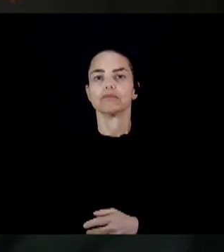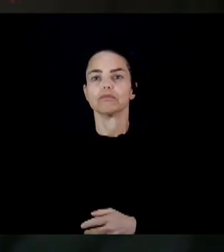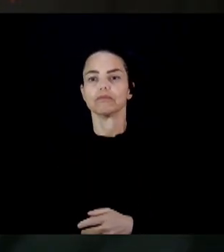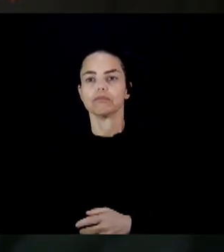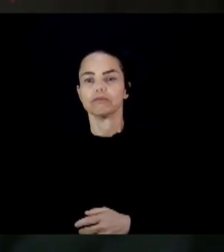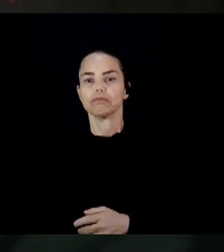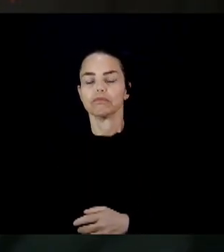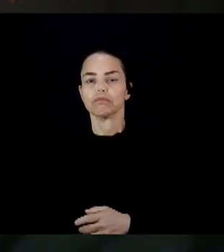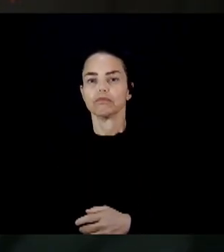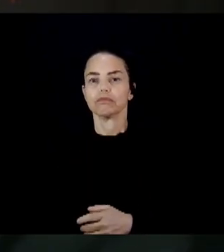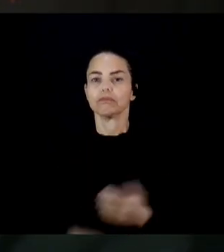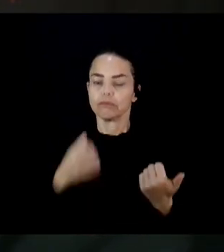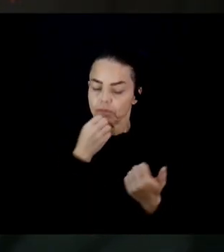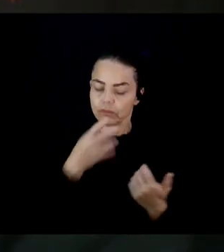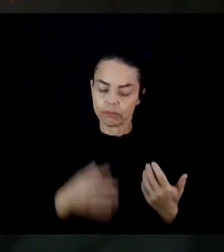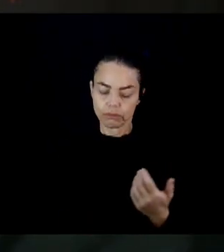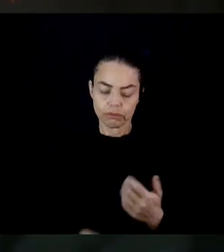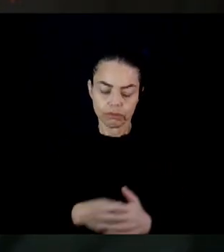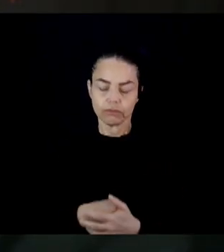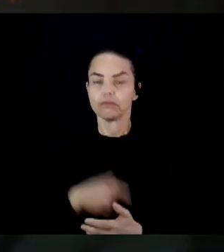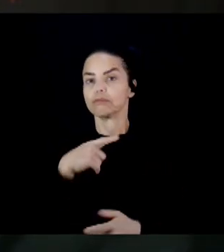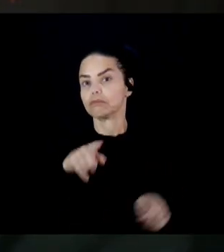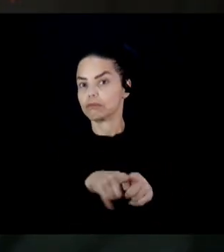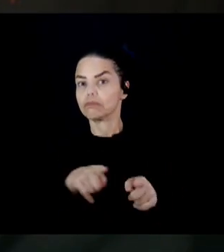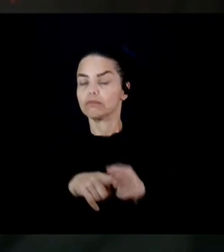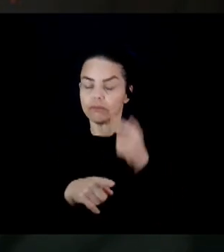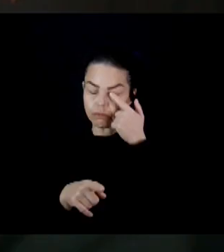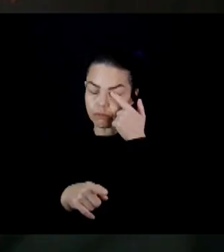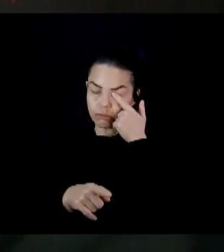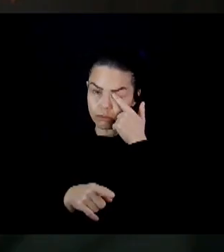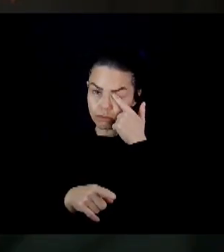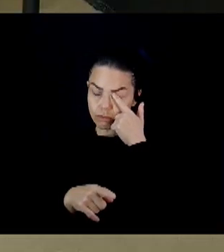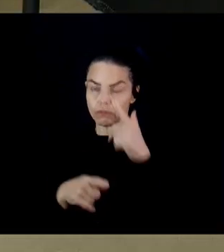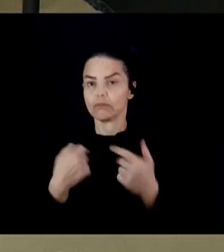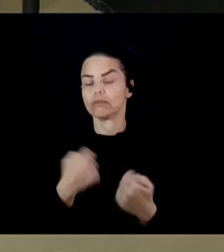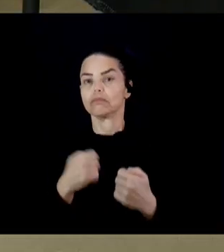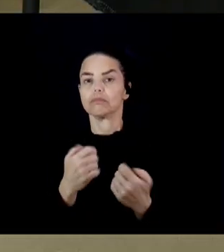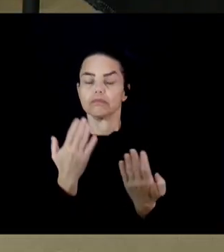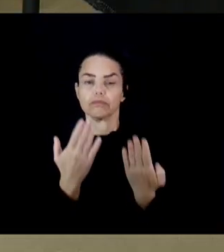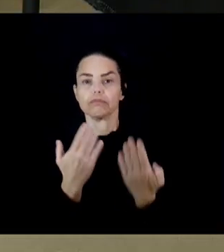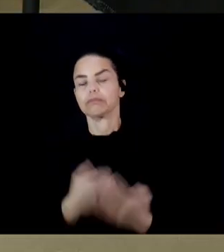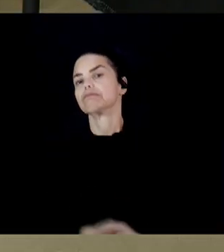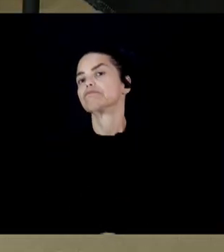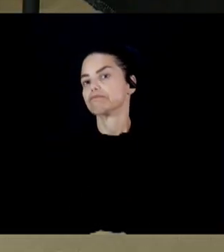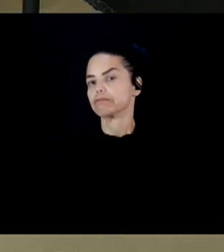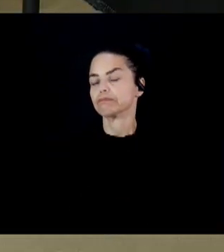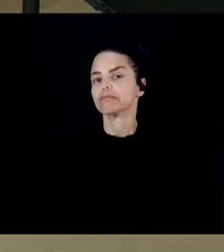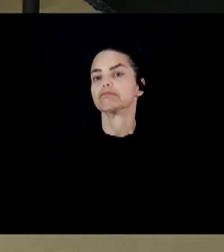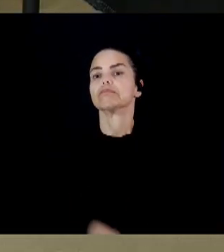é bom, sim, só que também faz mal. E a gente precisa medir isso, né, Andresa?